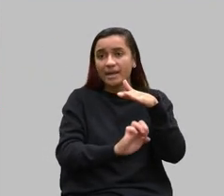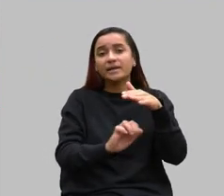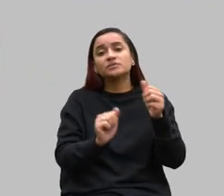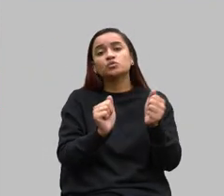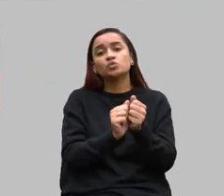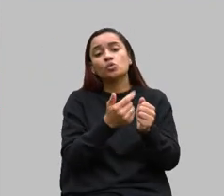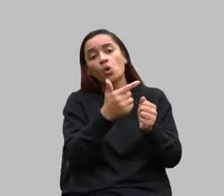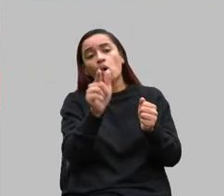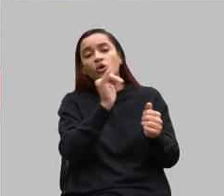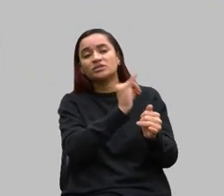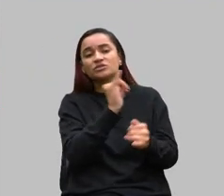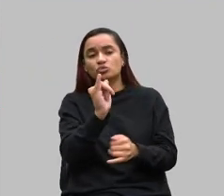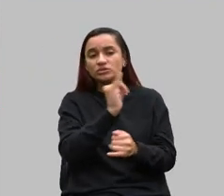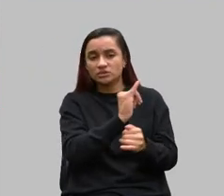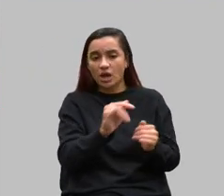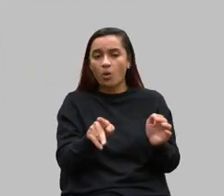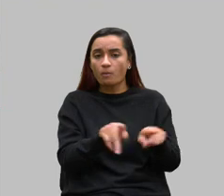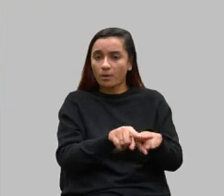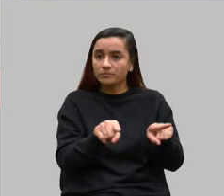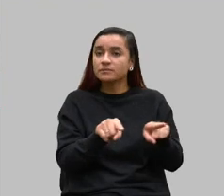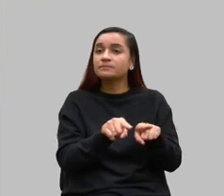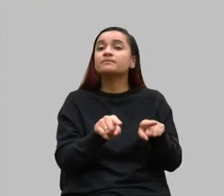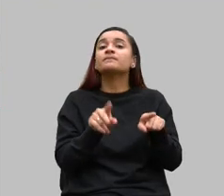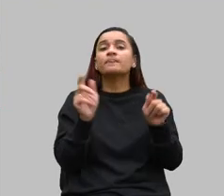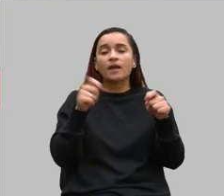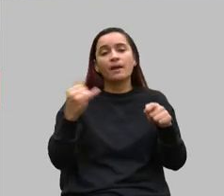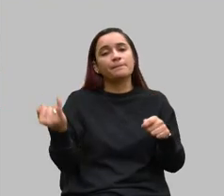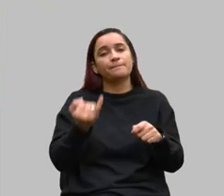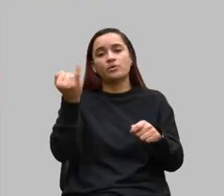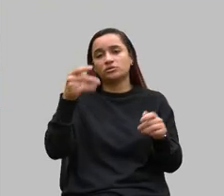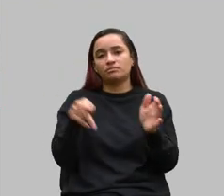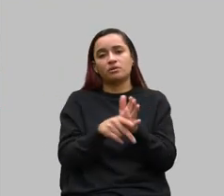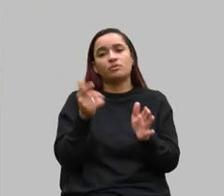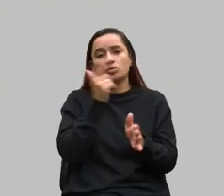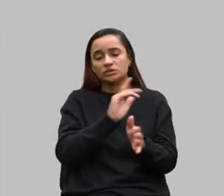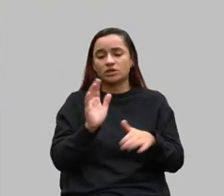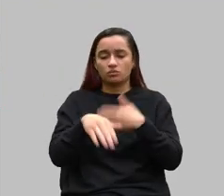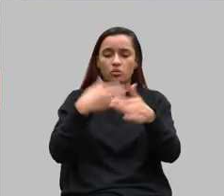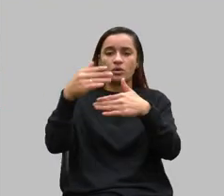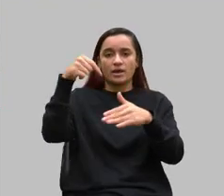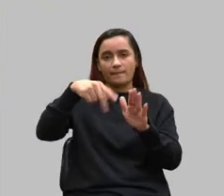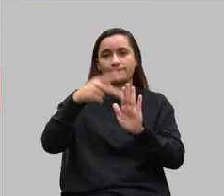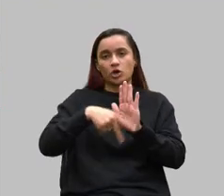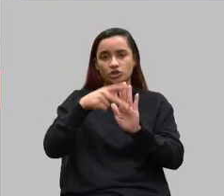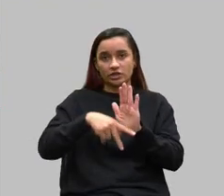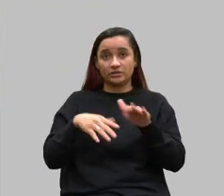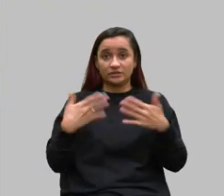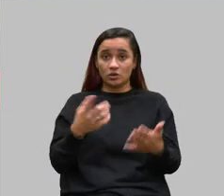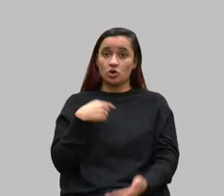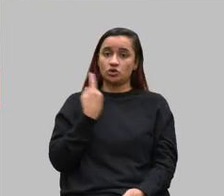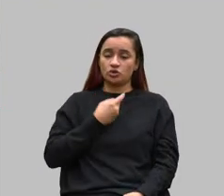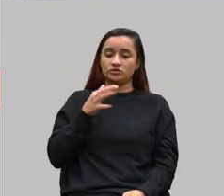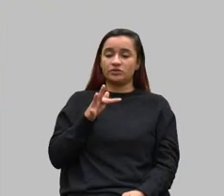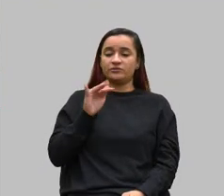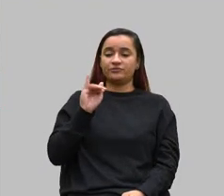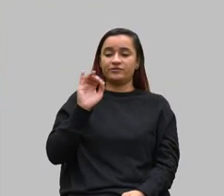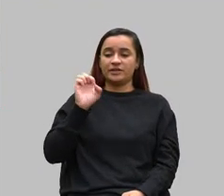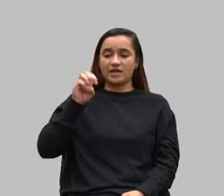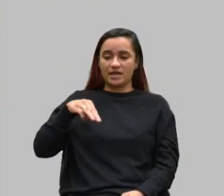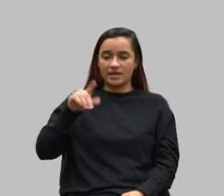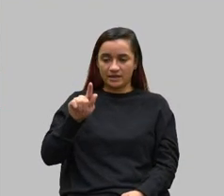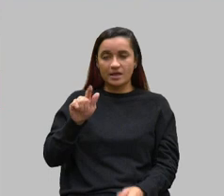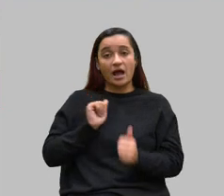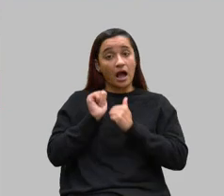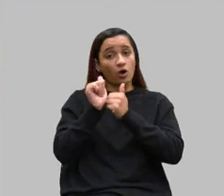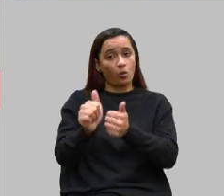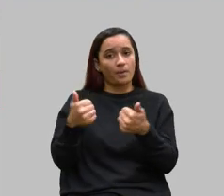instituições reguladoras é fundamental para o sucesso desses projetos então a fieng está acompanhando muito de perto e a gente espera